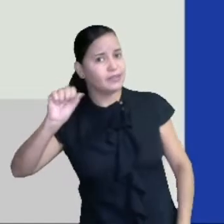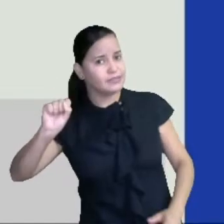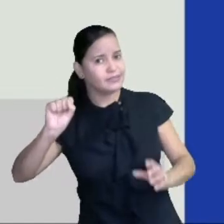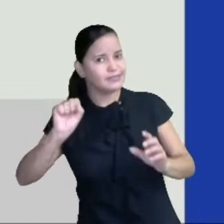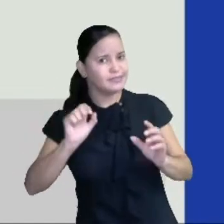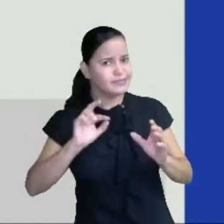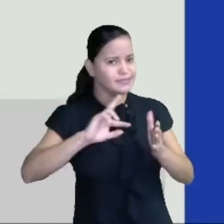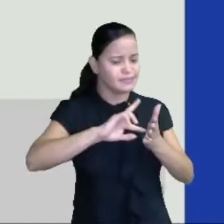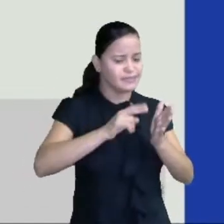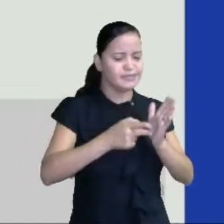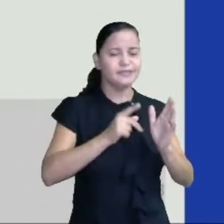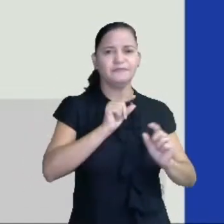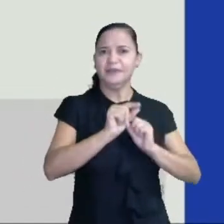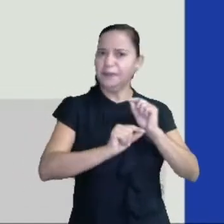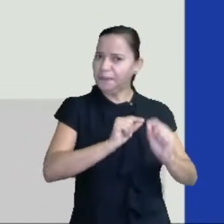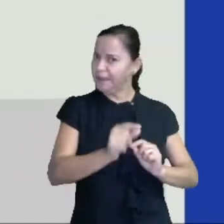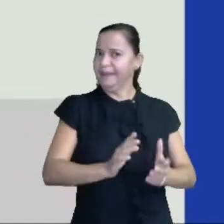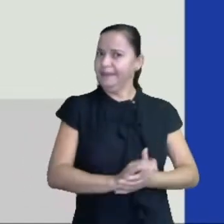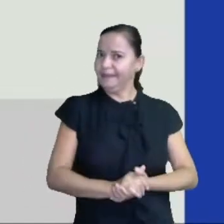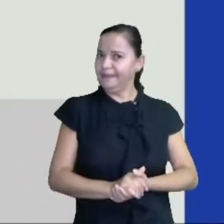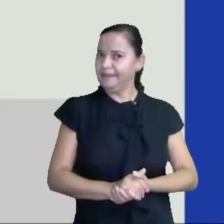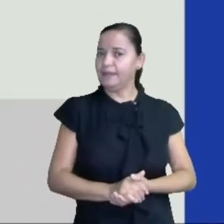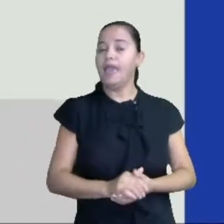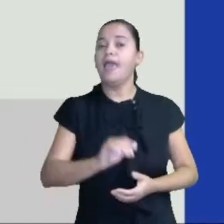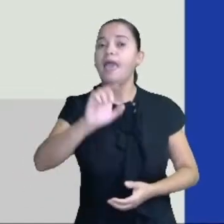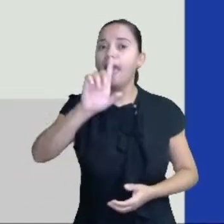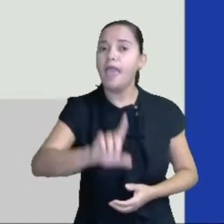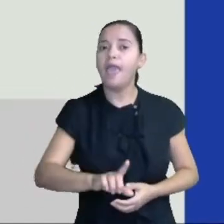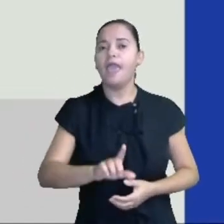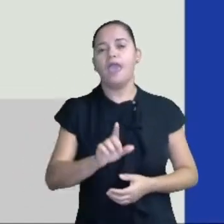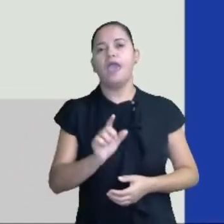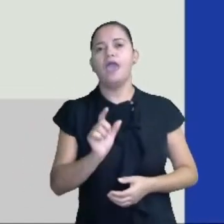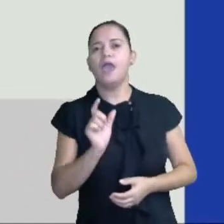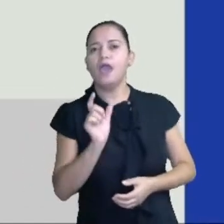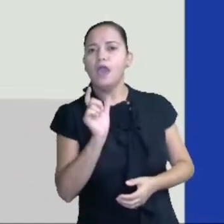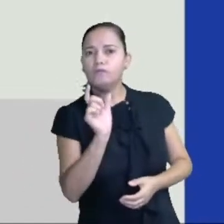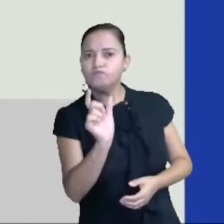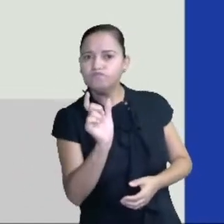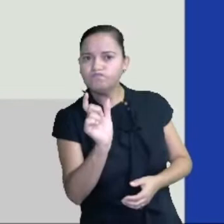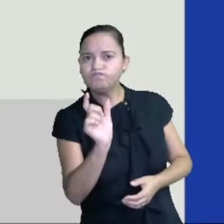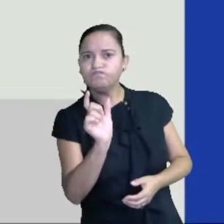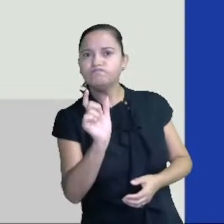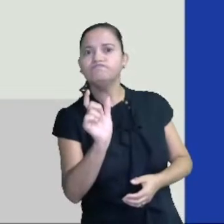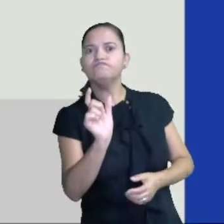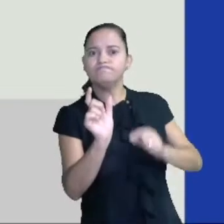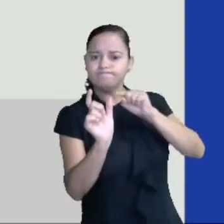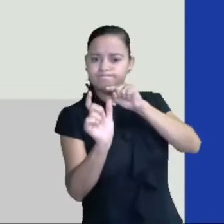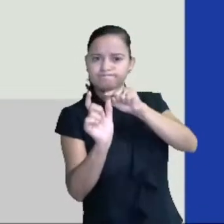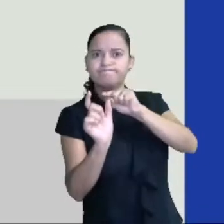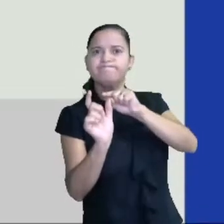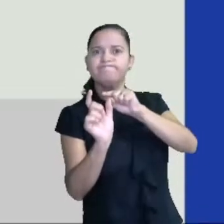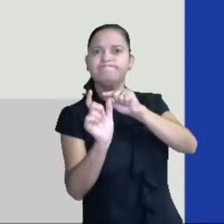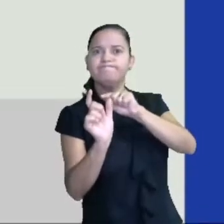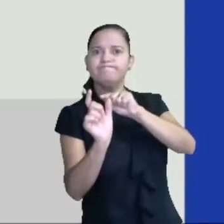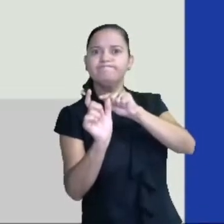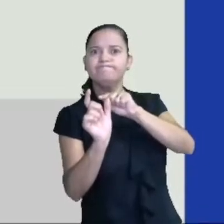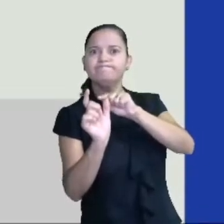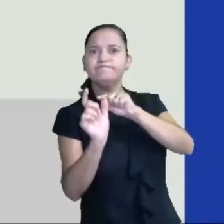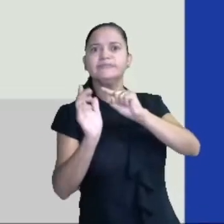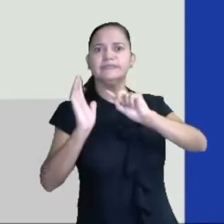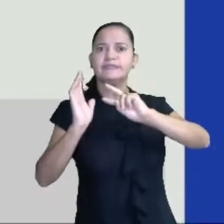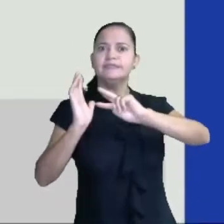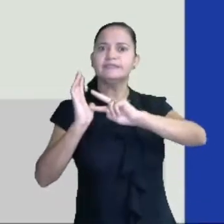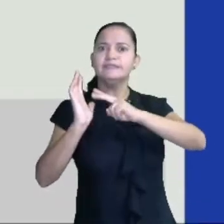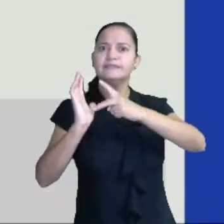morfemas. Os morfemas são unidades ou elementos de significação que formam